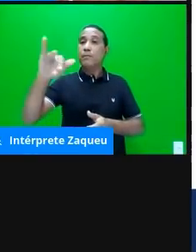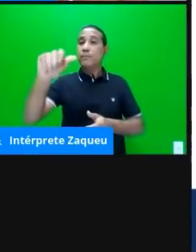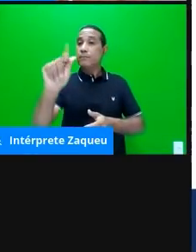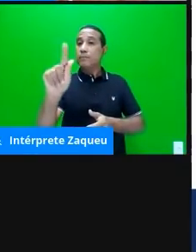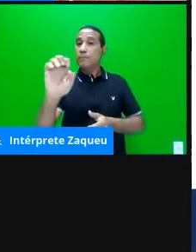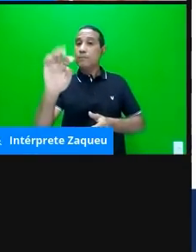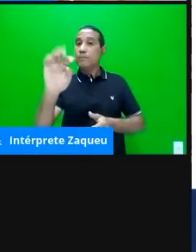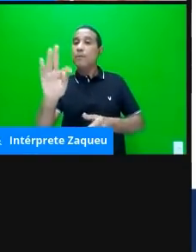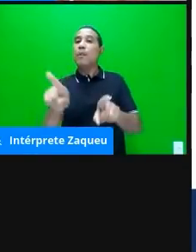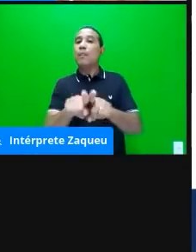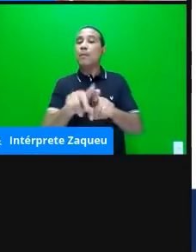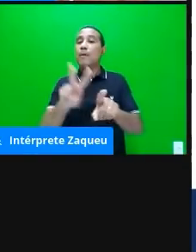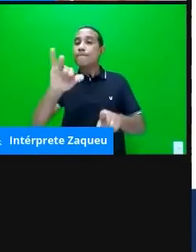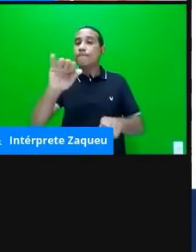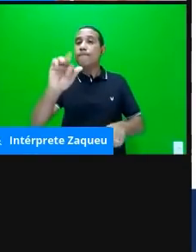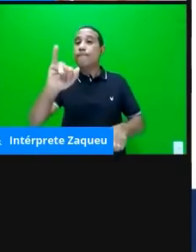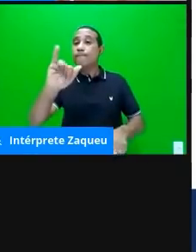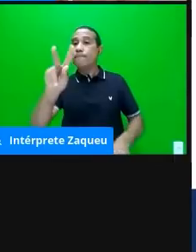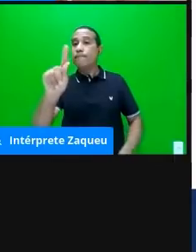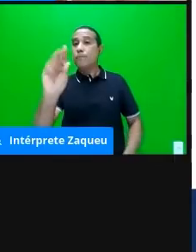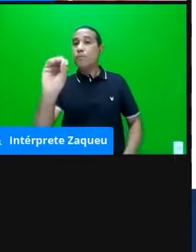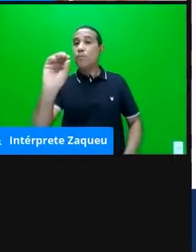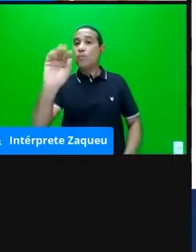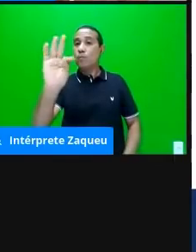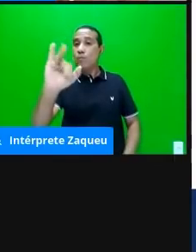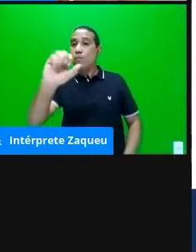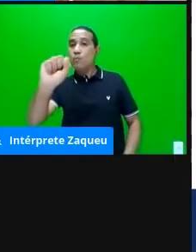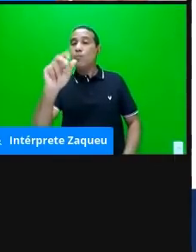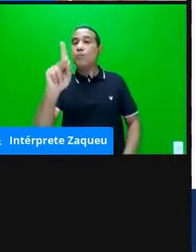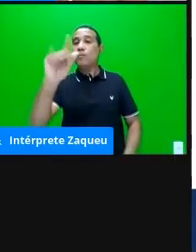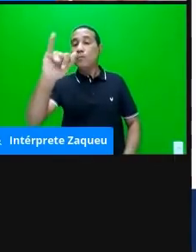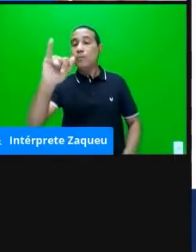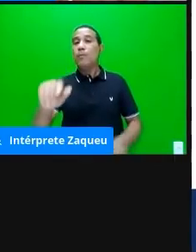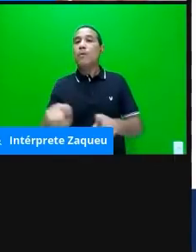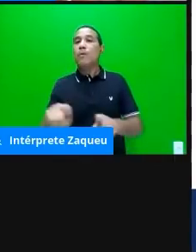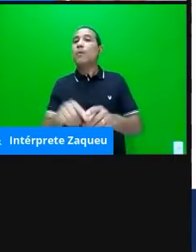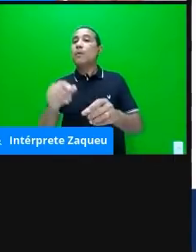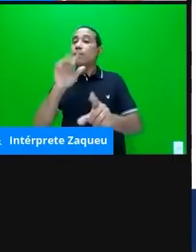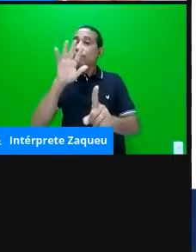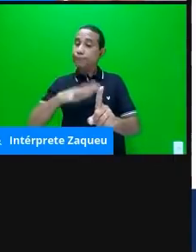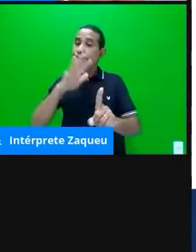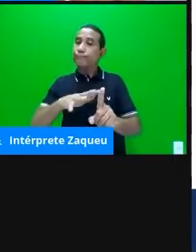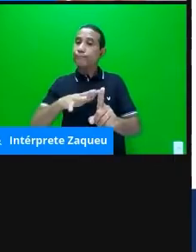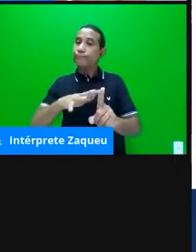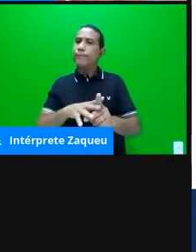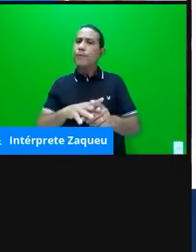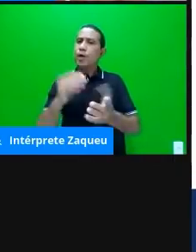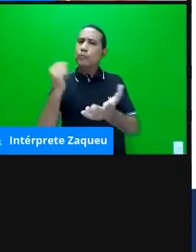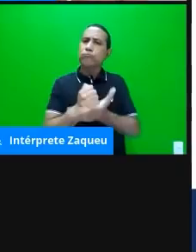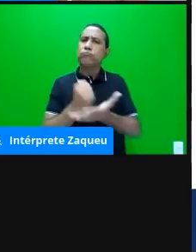influenciado os nossos documentos educacionais que regem a nossa prática. Durante muitos anos se pensou